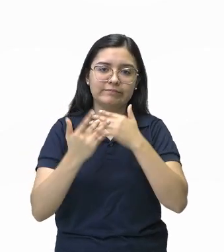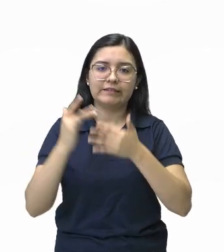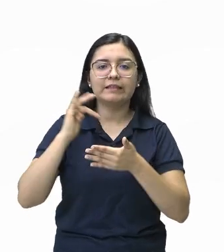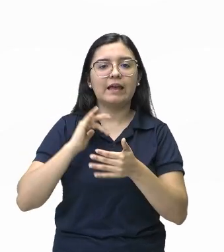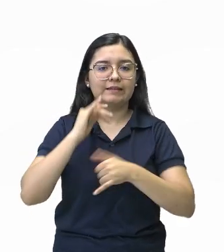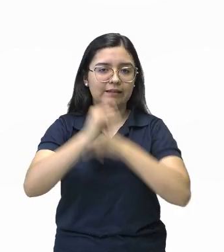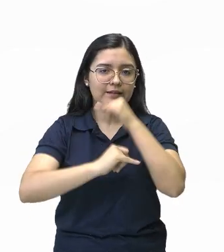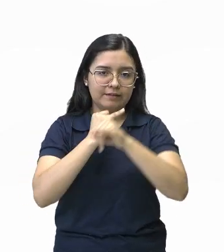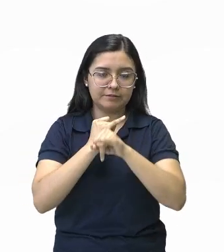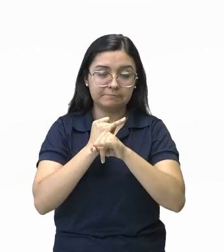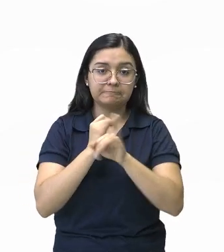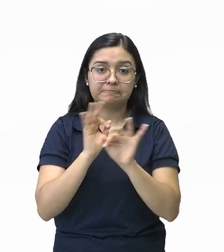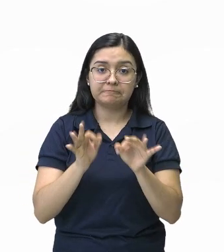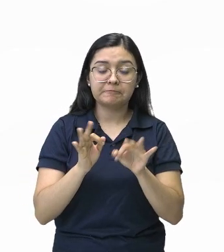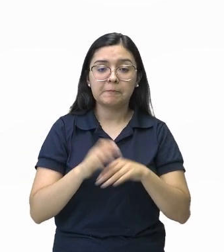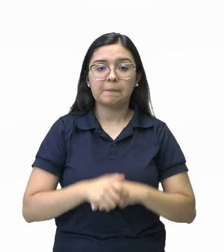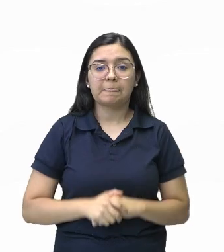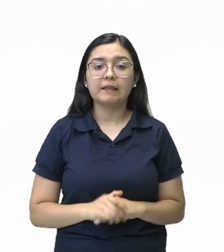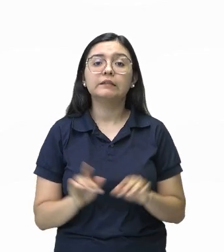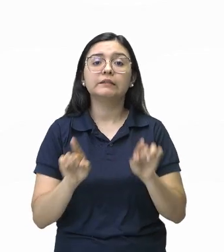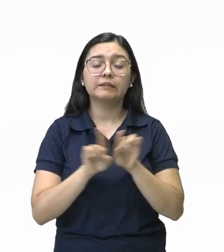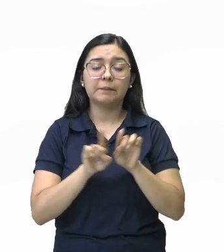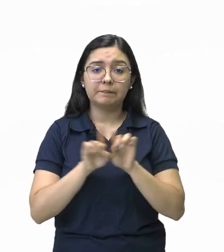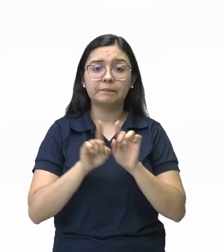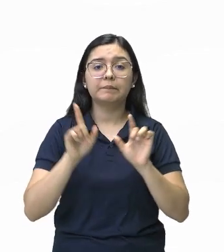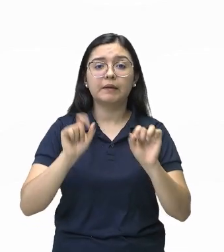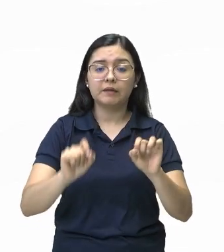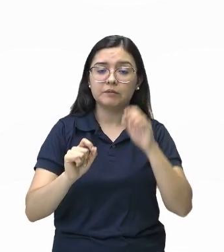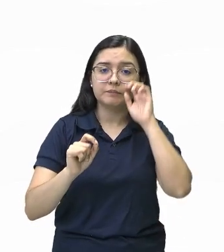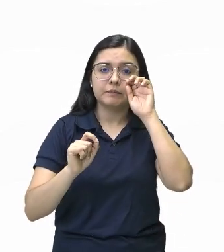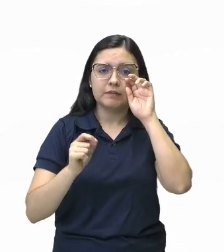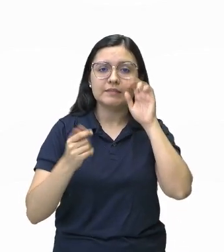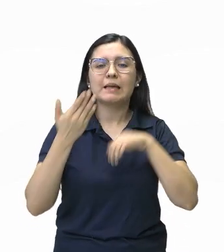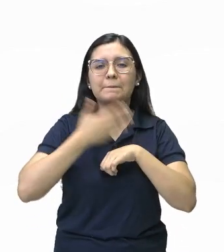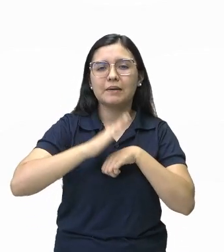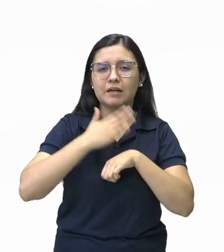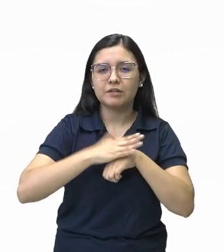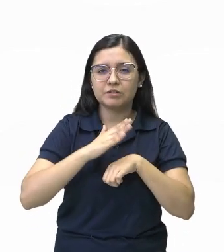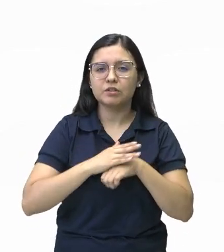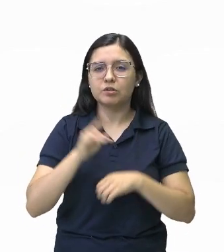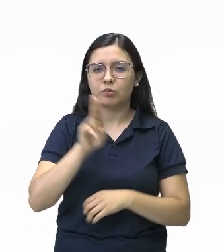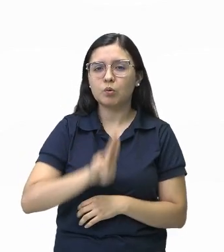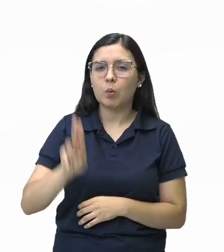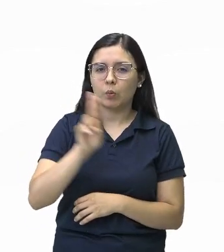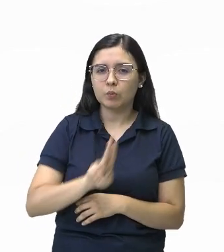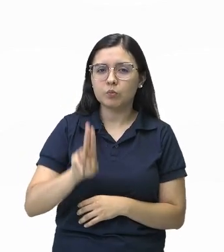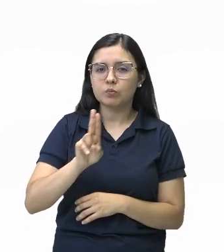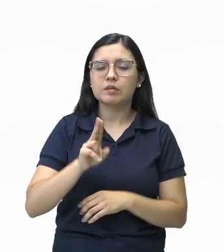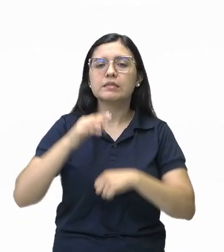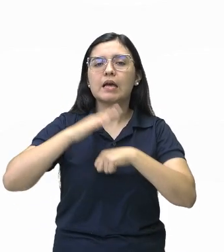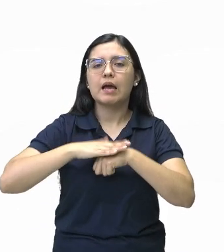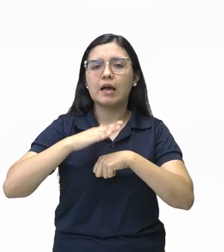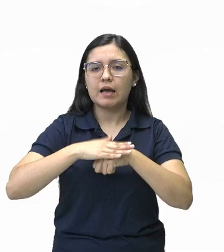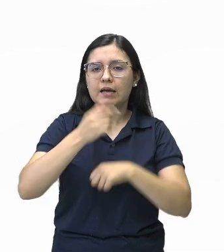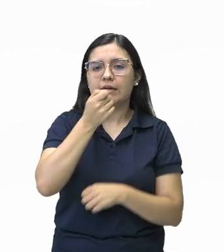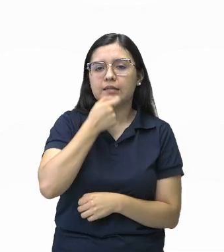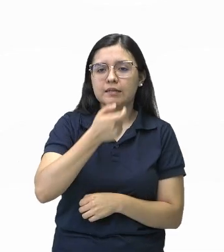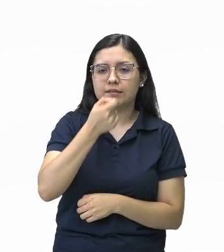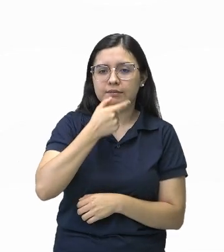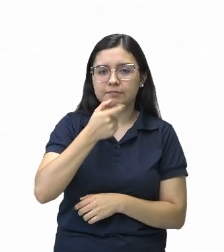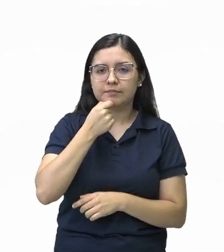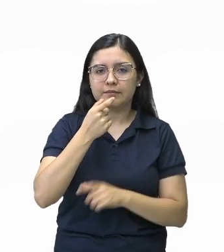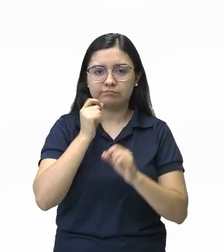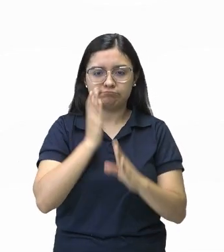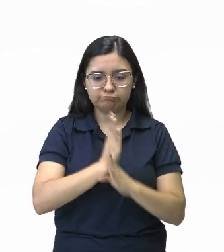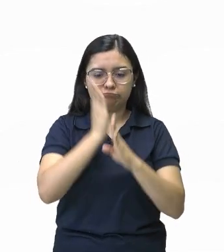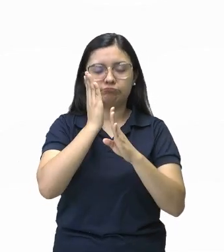internet. E há uma prática comum, né, em relação a esse tipo de uso, esse autodiagnóstico